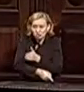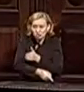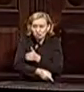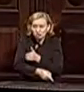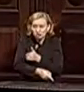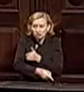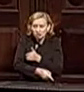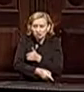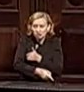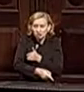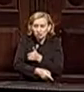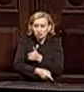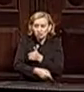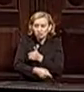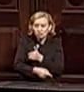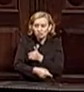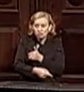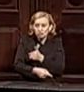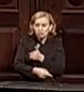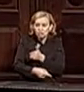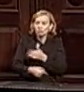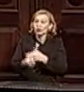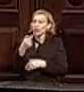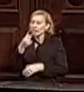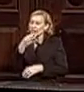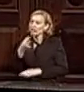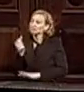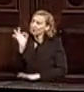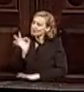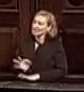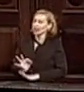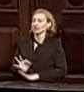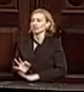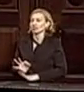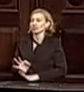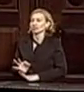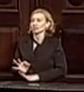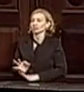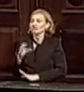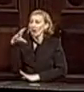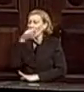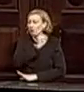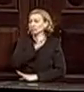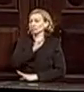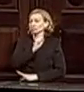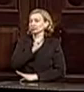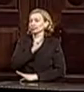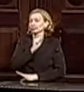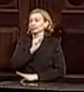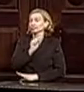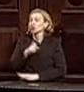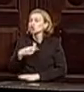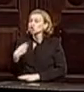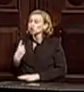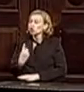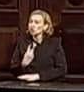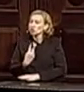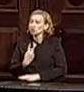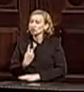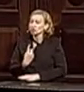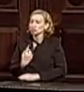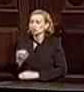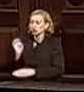e com tratamento efetivo iniciado no mais curto espaço. Nós estamos no Estado do Rio de